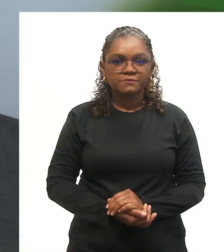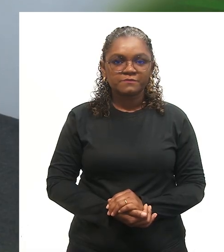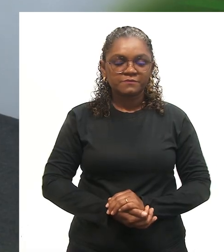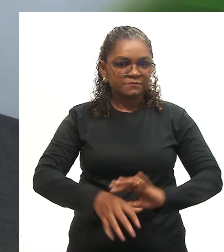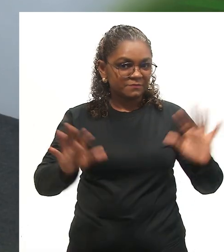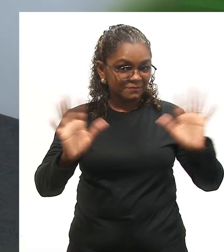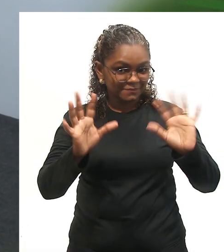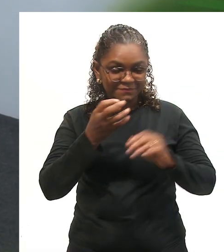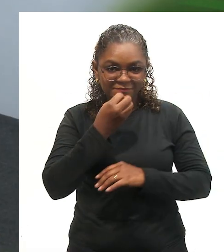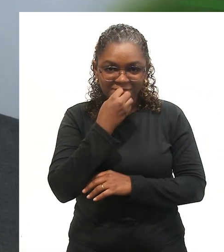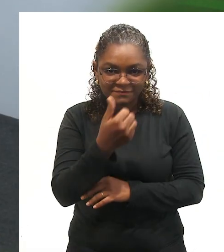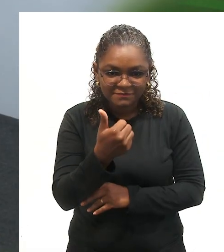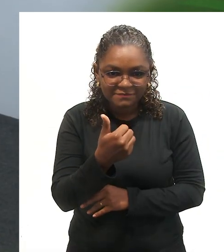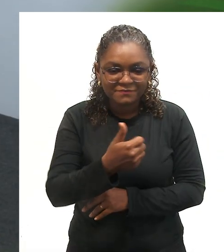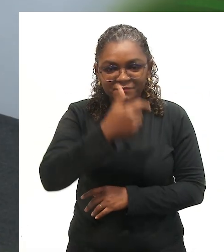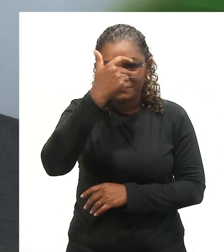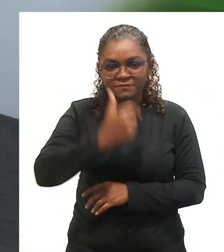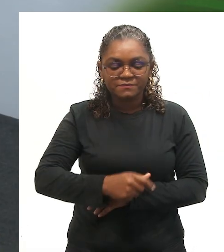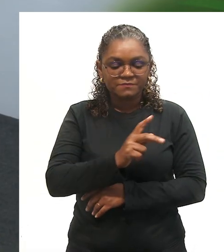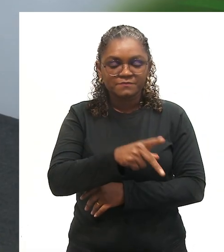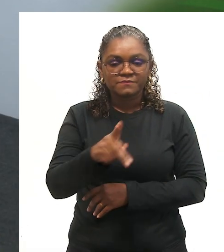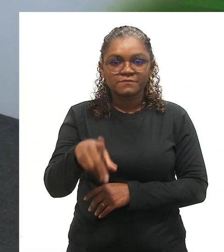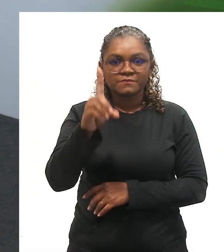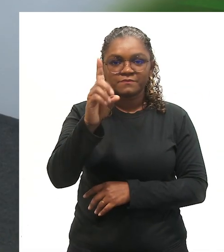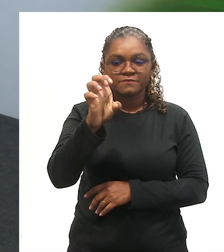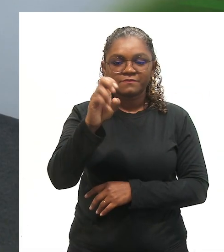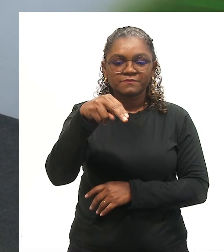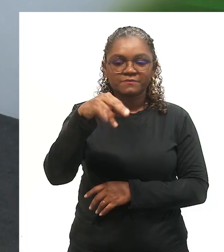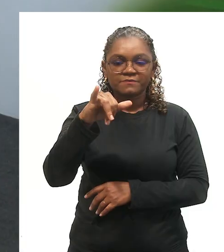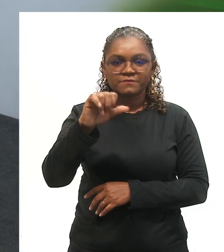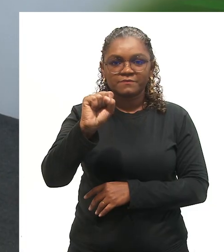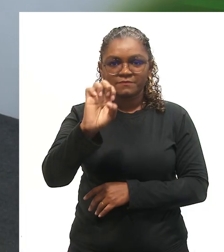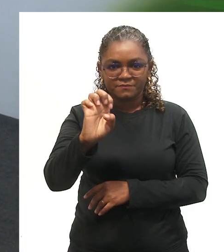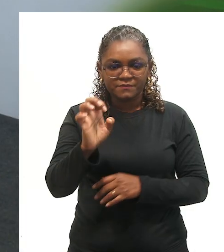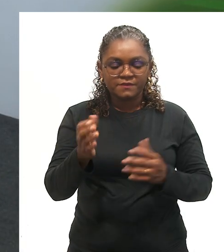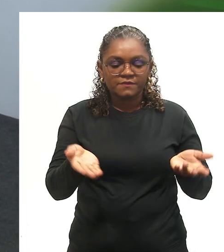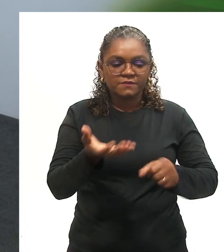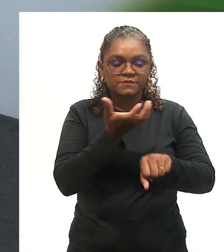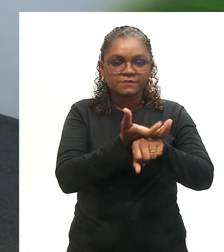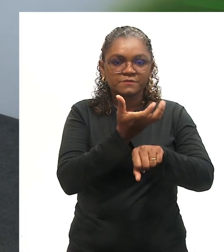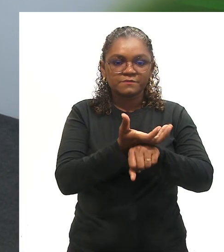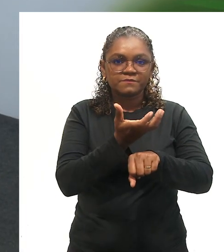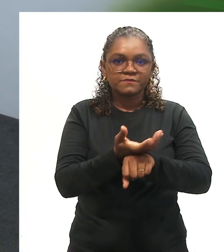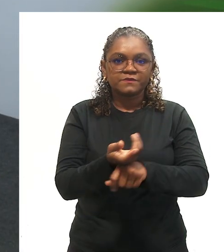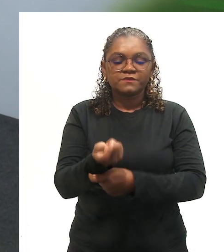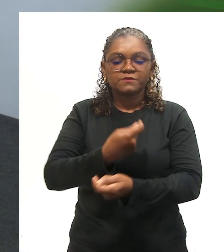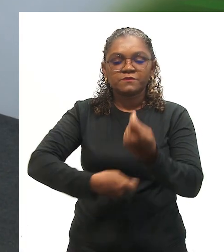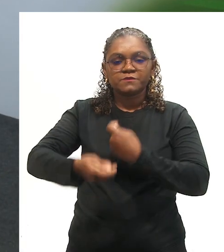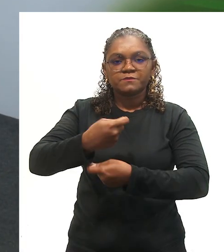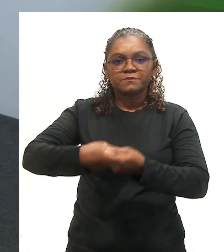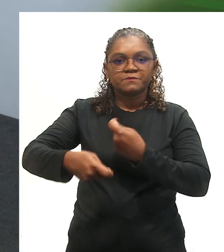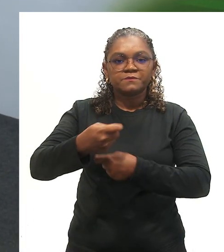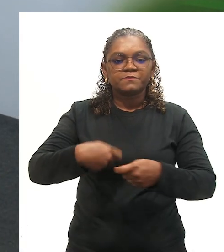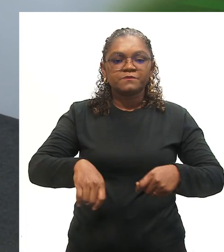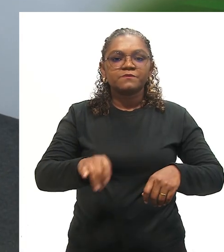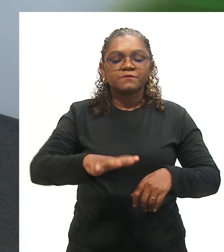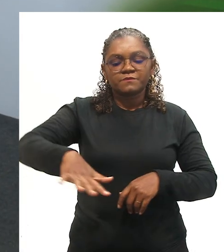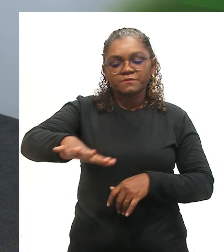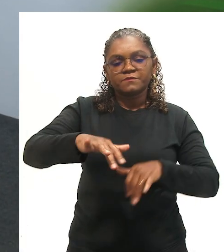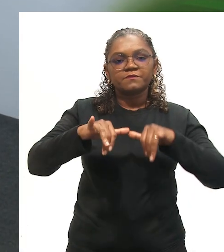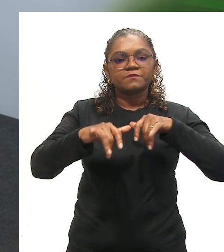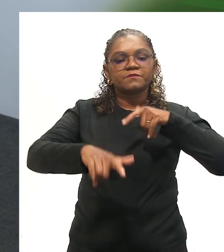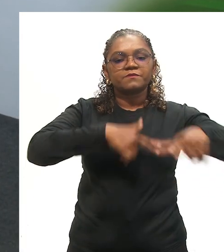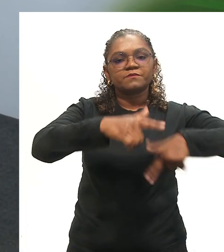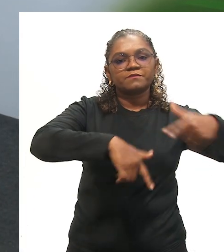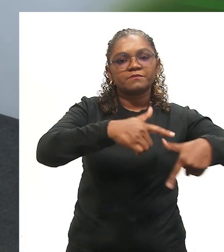Olá, tudo bom? Eu sou a professora Denise Tontiucci e essa é a disciplina de Economia e Mercado. Eu falo de vocês diretamente daqui do